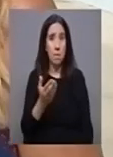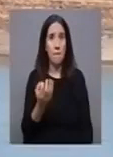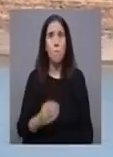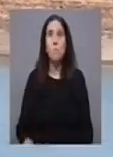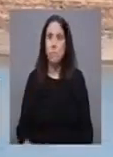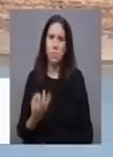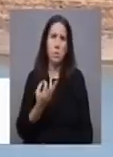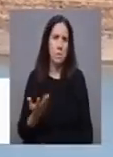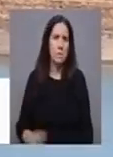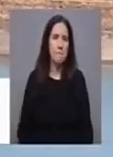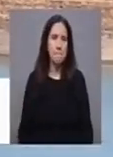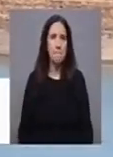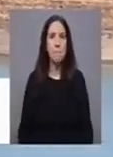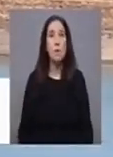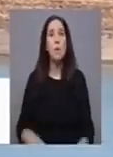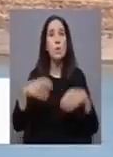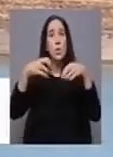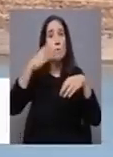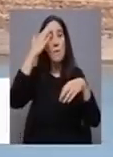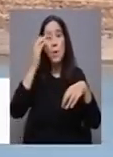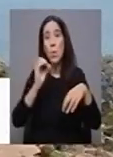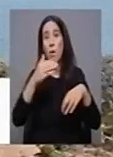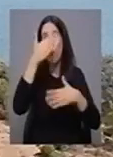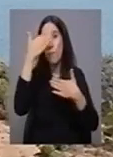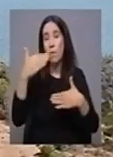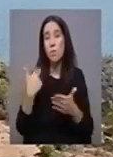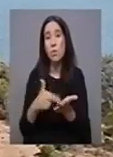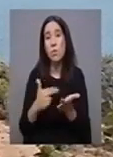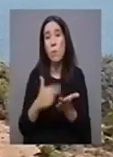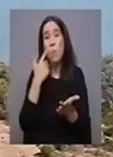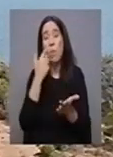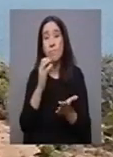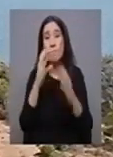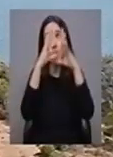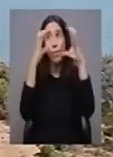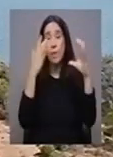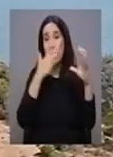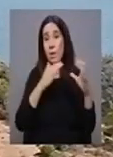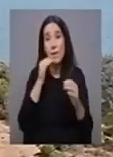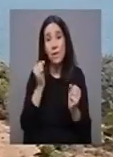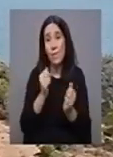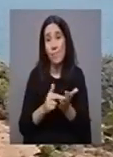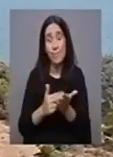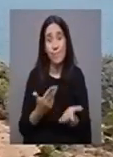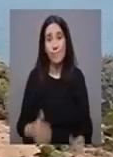com certeza. Sem previsões de chuva durante o verão, resta esperar, ironicamente, pelas nuvens negras do inverno.